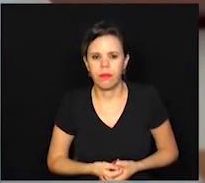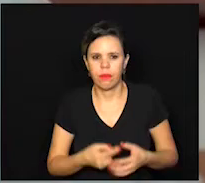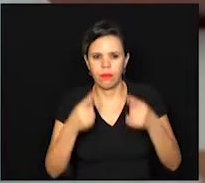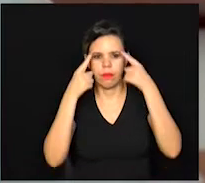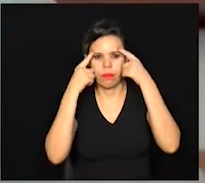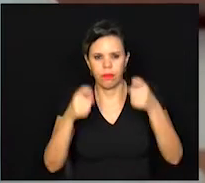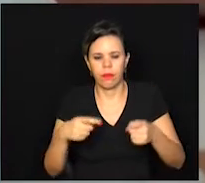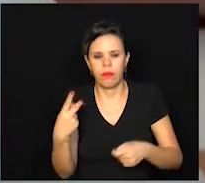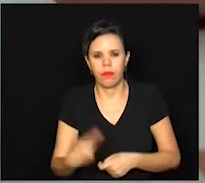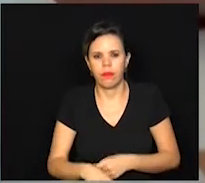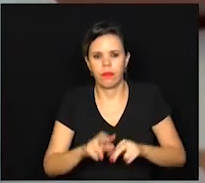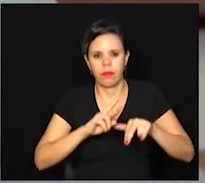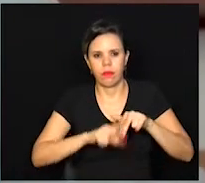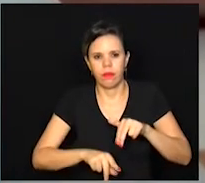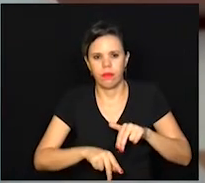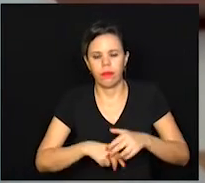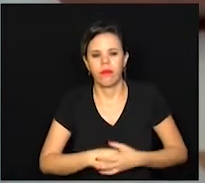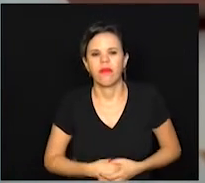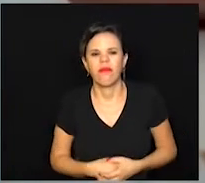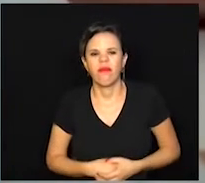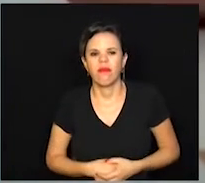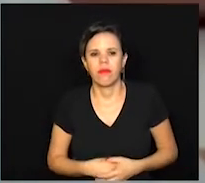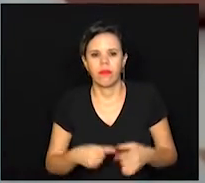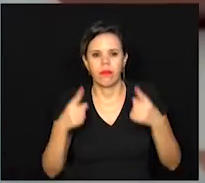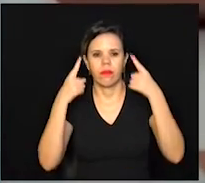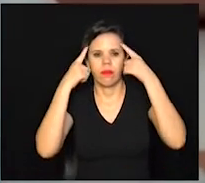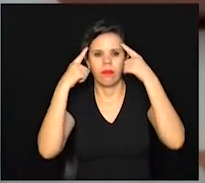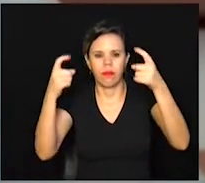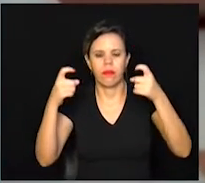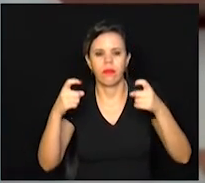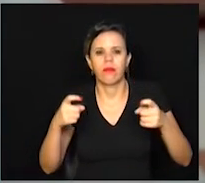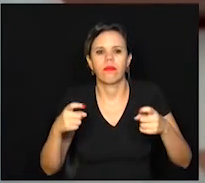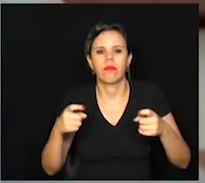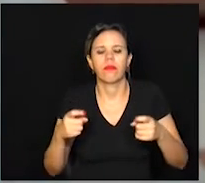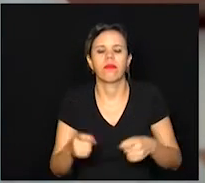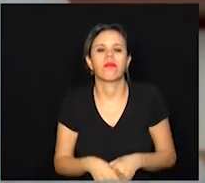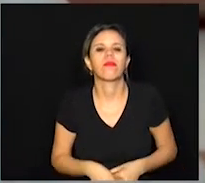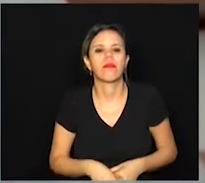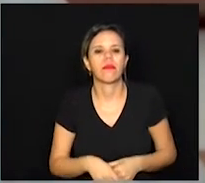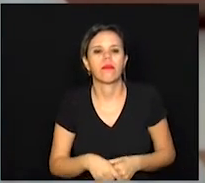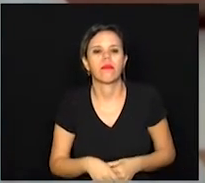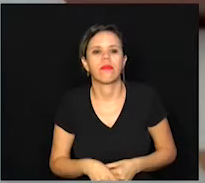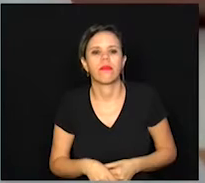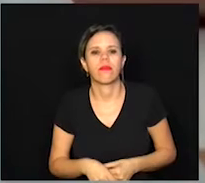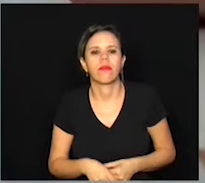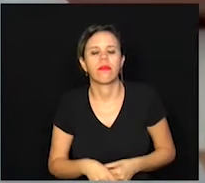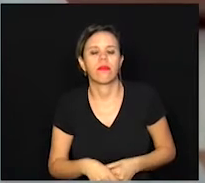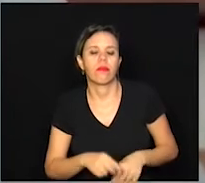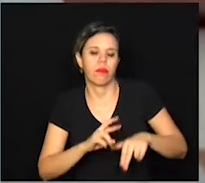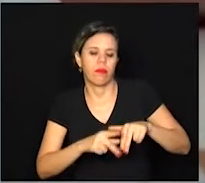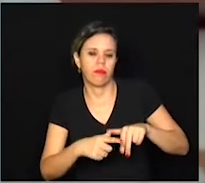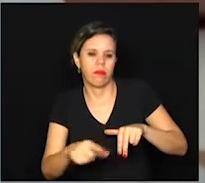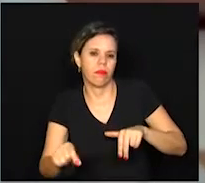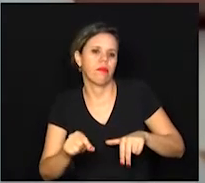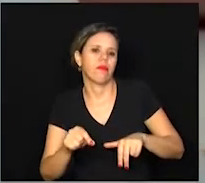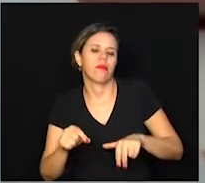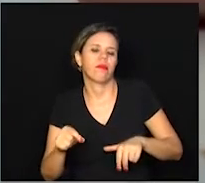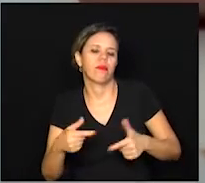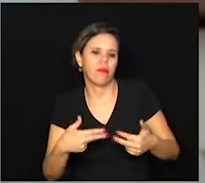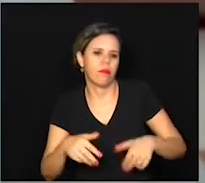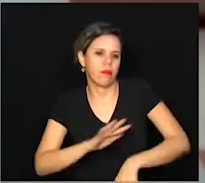violência de gênero, né? Violência em relação à orientação sexual das pessoas, racismo e